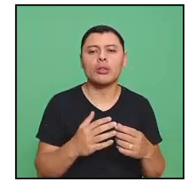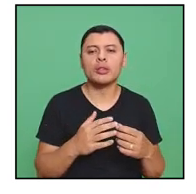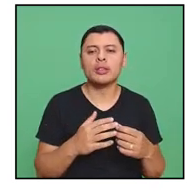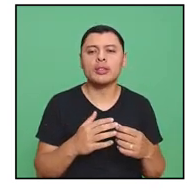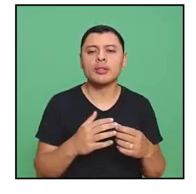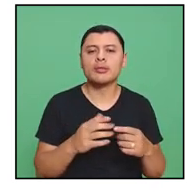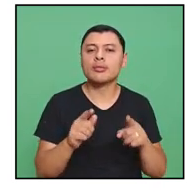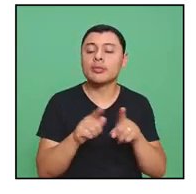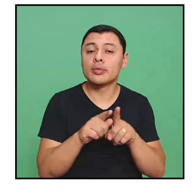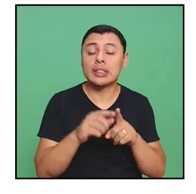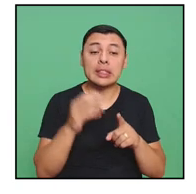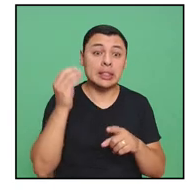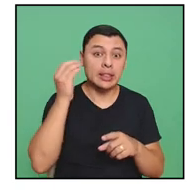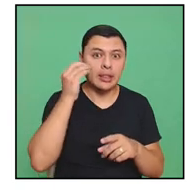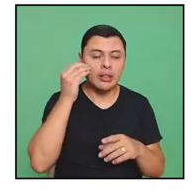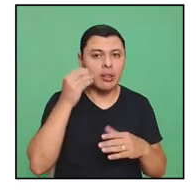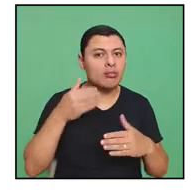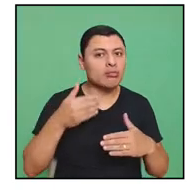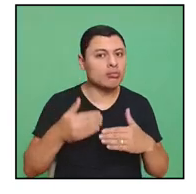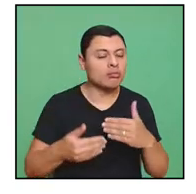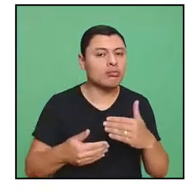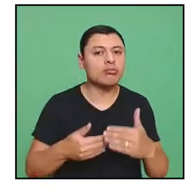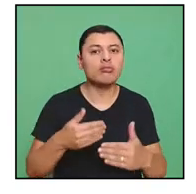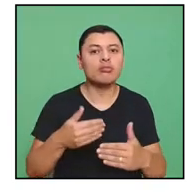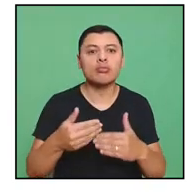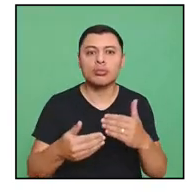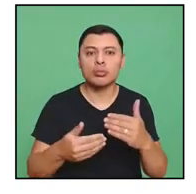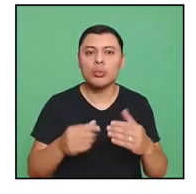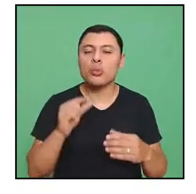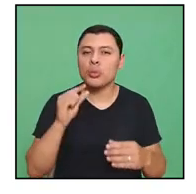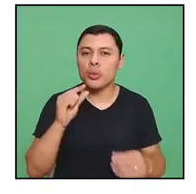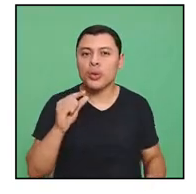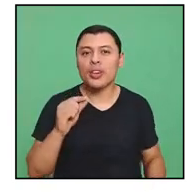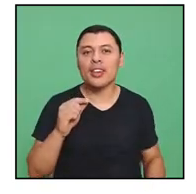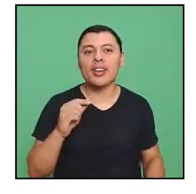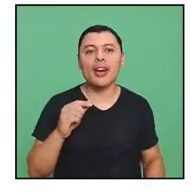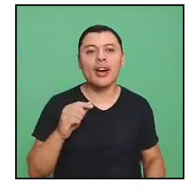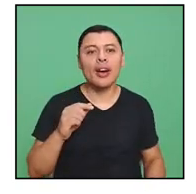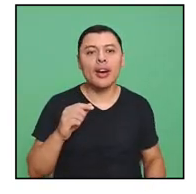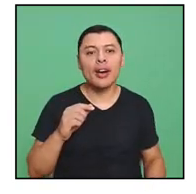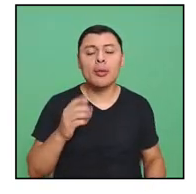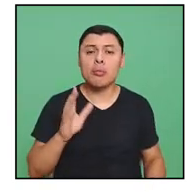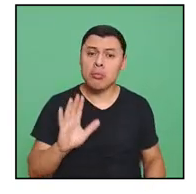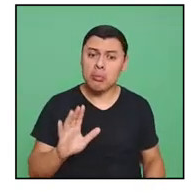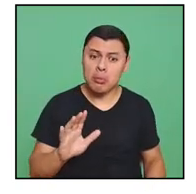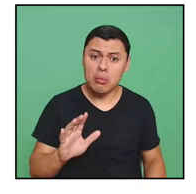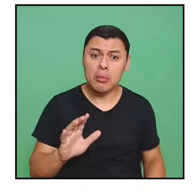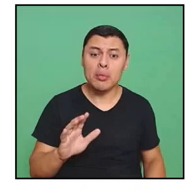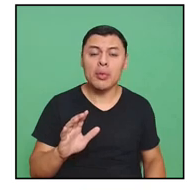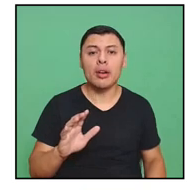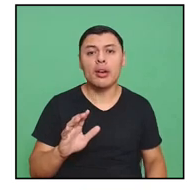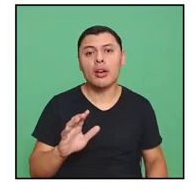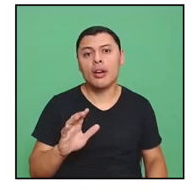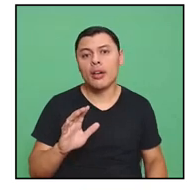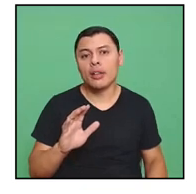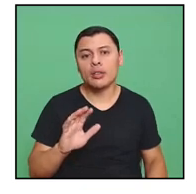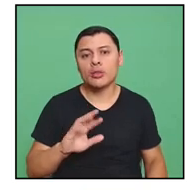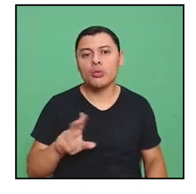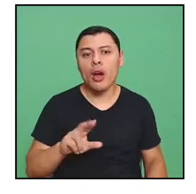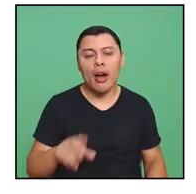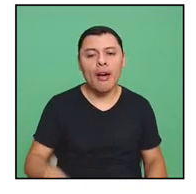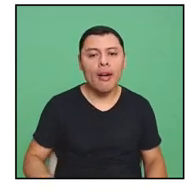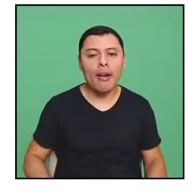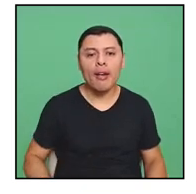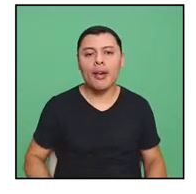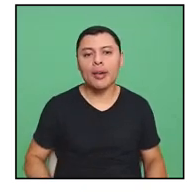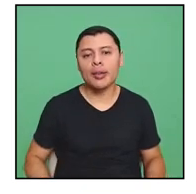tentar avançar um pouquinho assim no meio da distopia, mas também sem grandes expectativas de poder, por